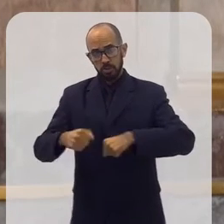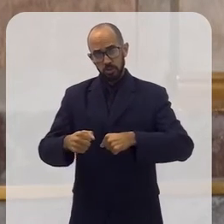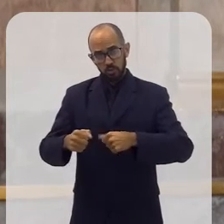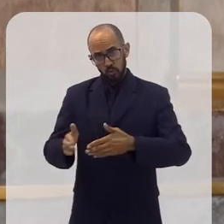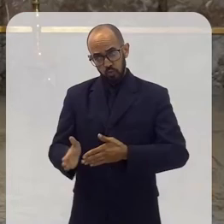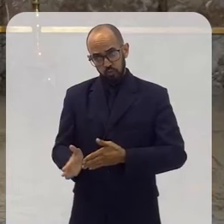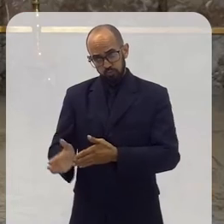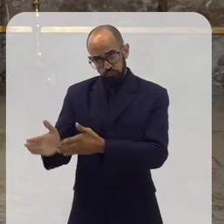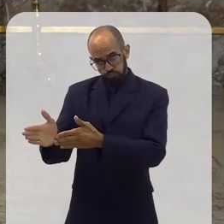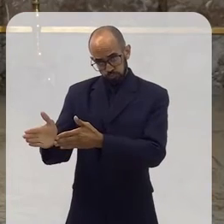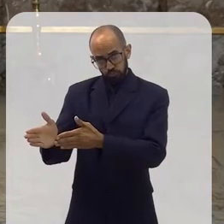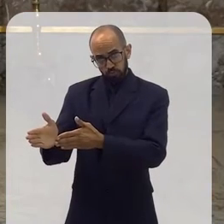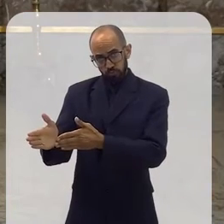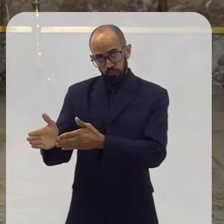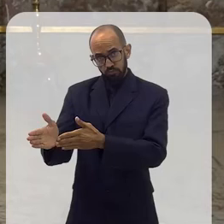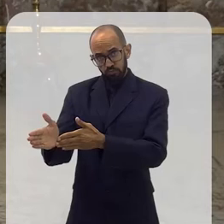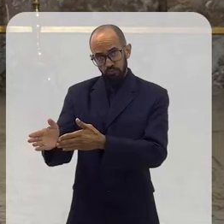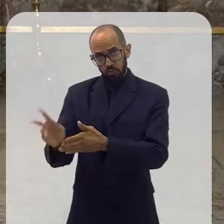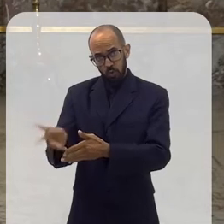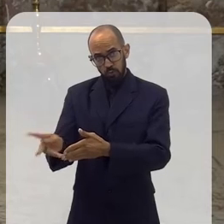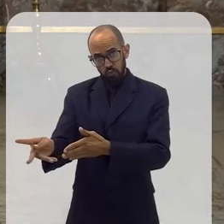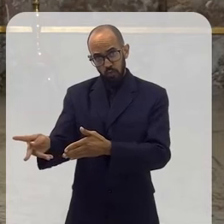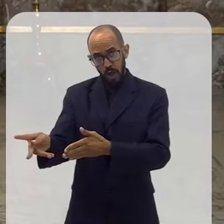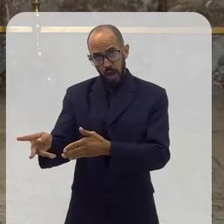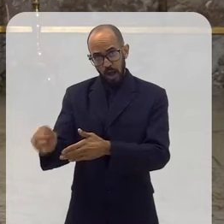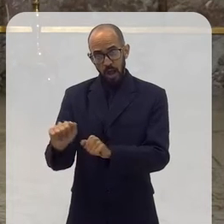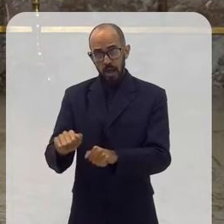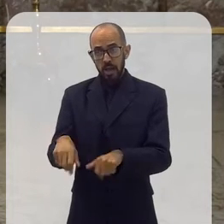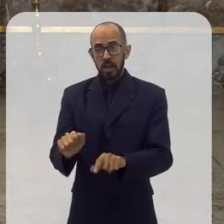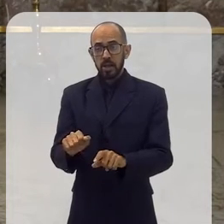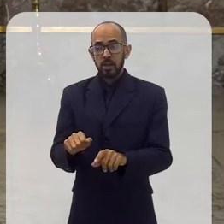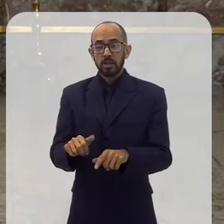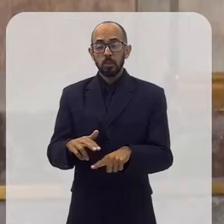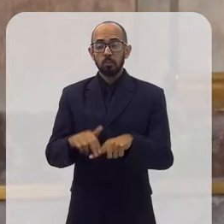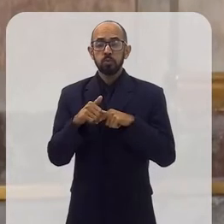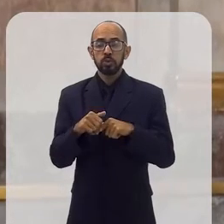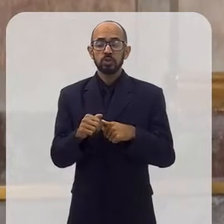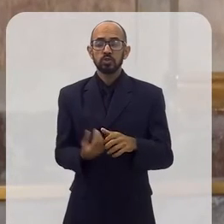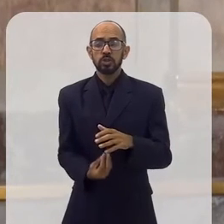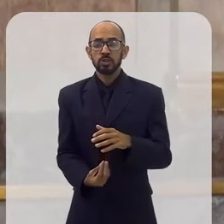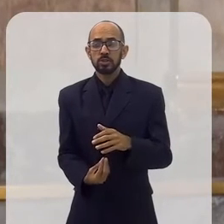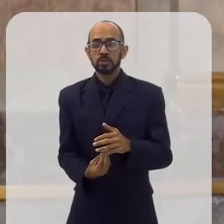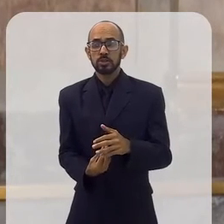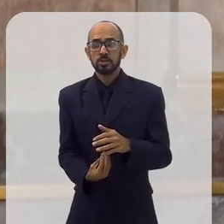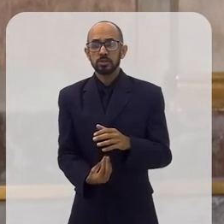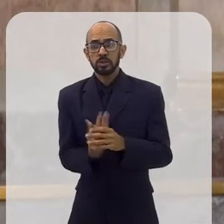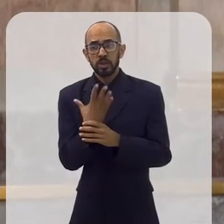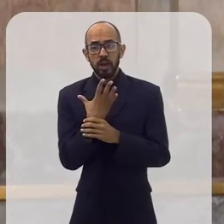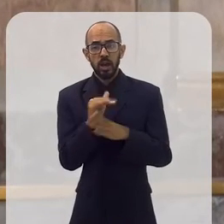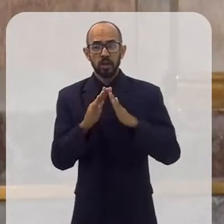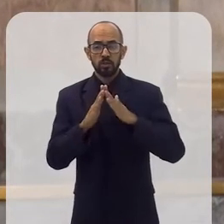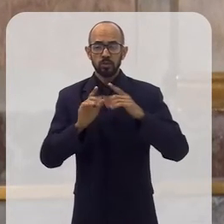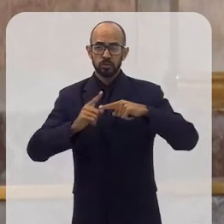servindo os fiéis. Perfeito. Por isso que os fiéis começaram a fundar